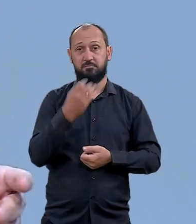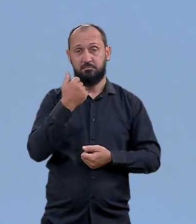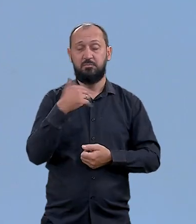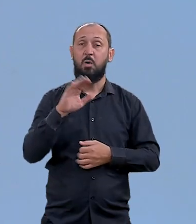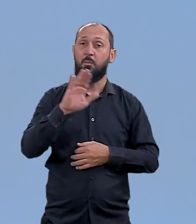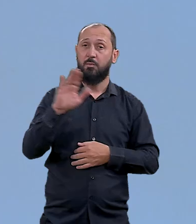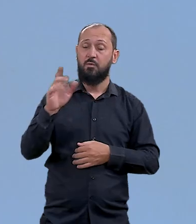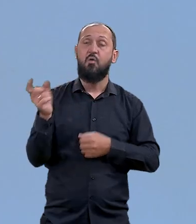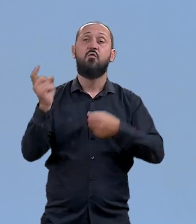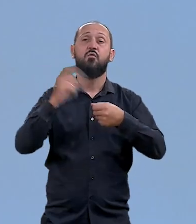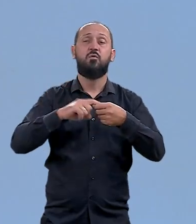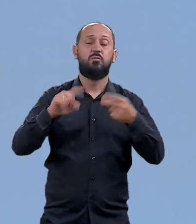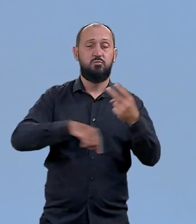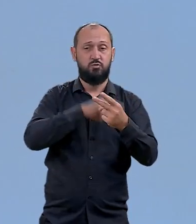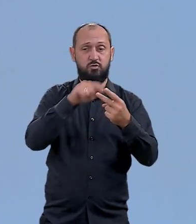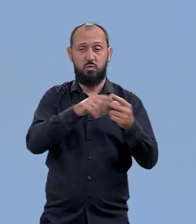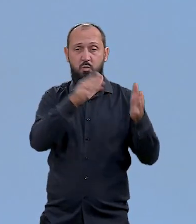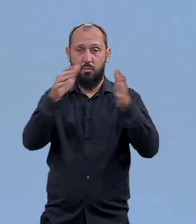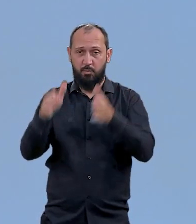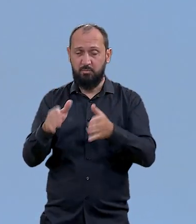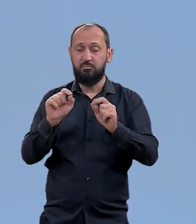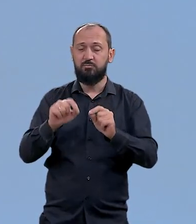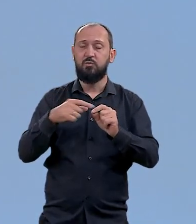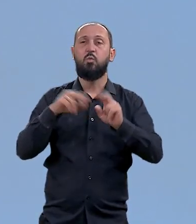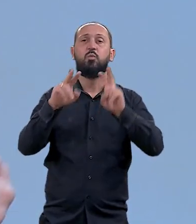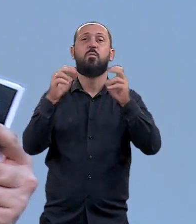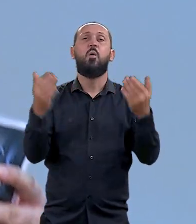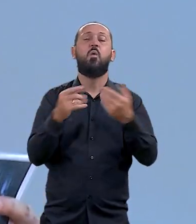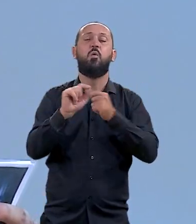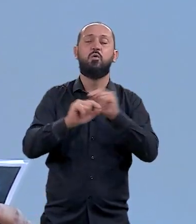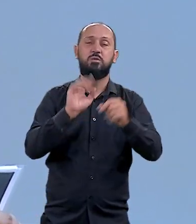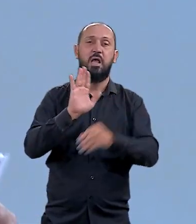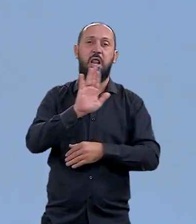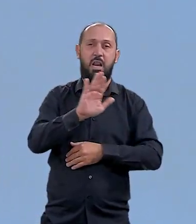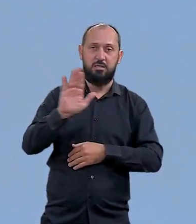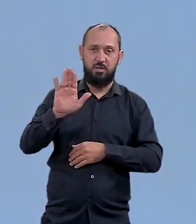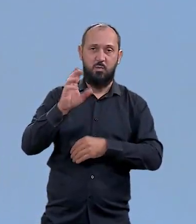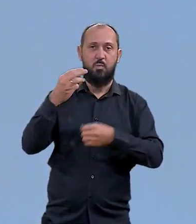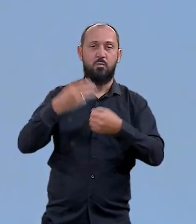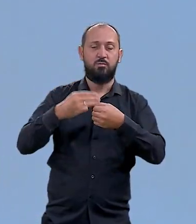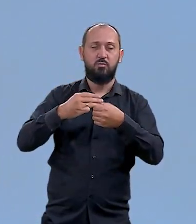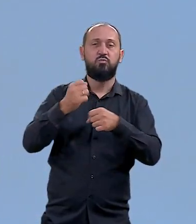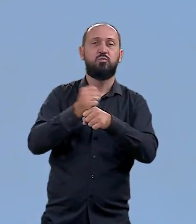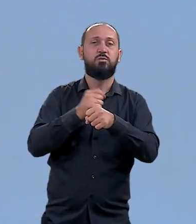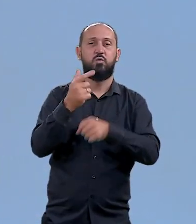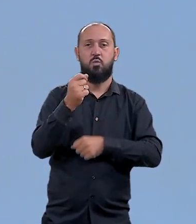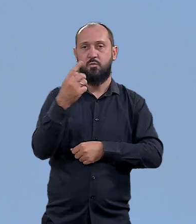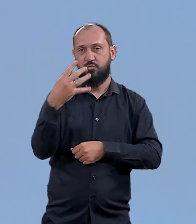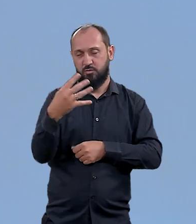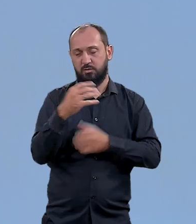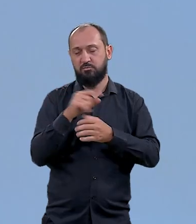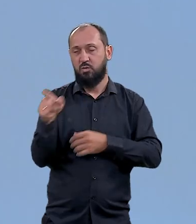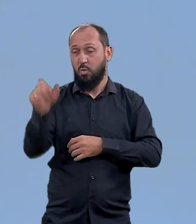Muito bem, como prometido, a gente volta para o nosso segundo bloco do Ponto de Vista. O tema hoje é as eleições municipais de 2024 e